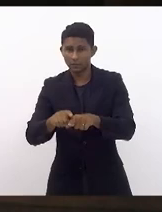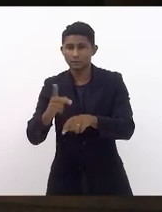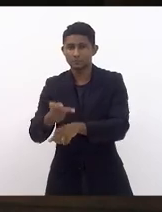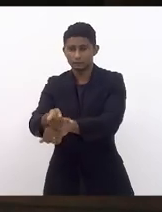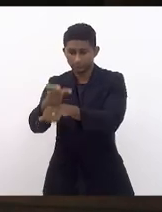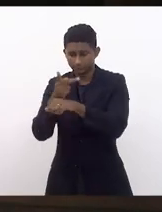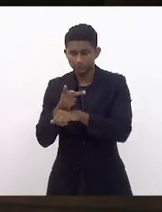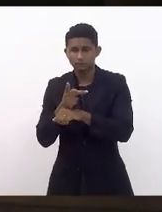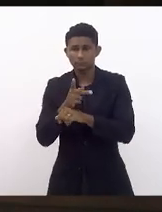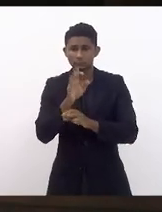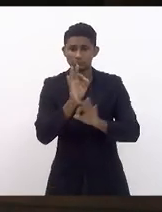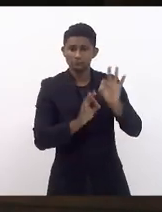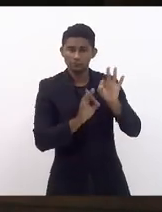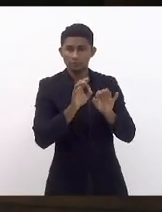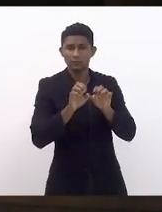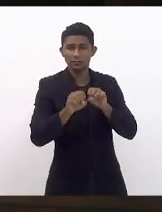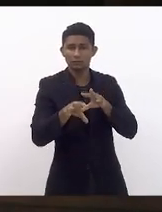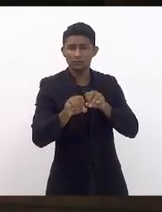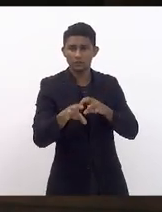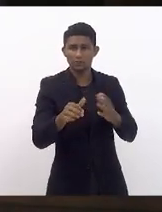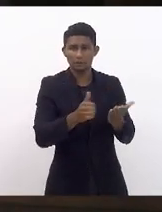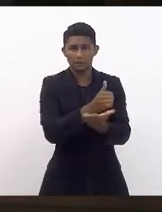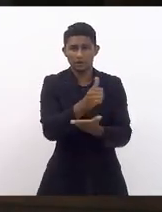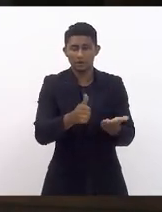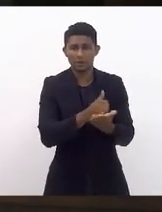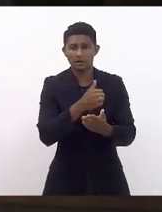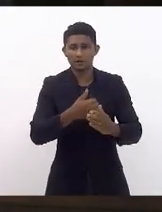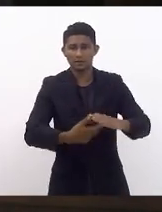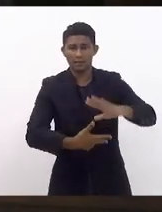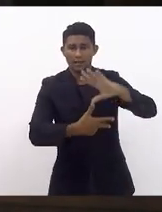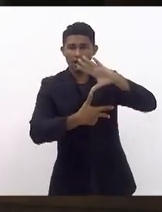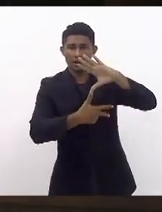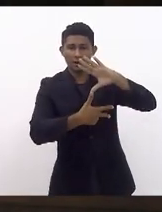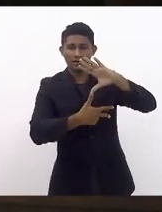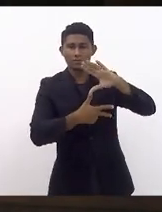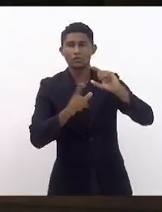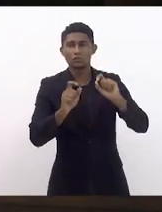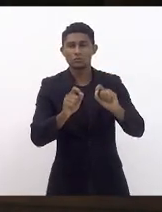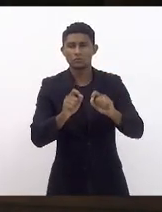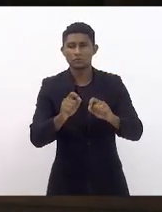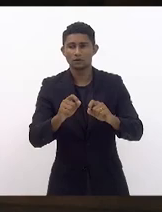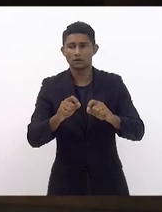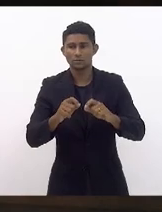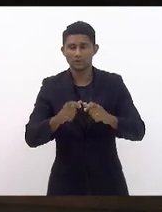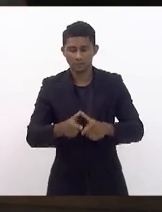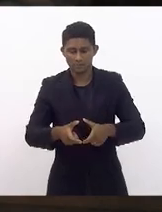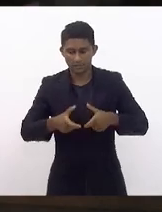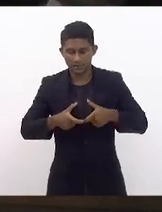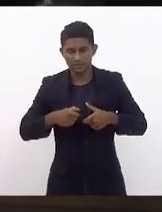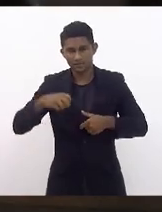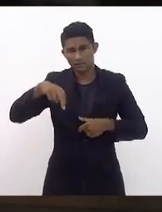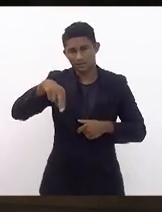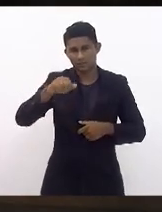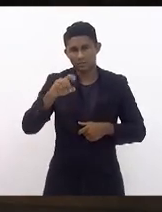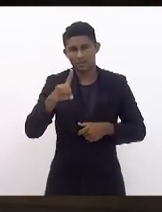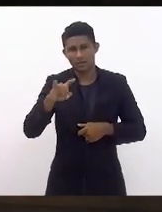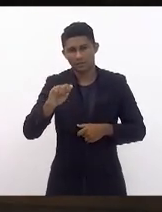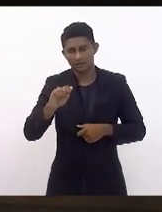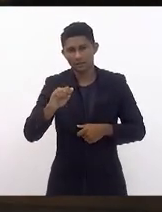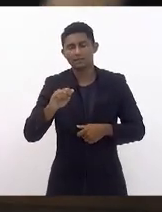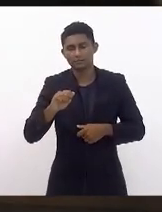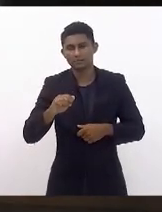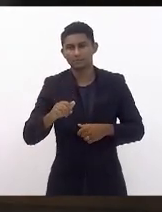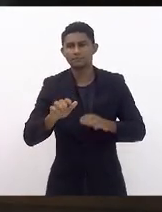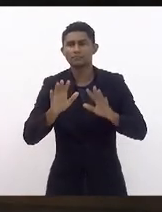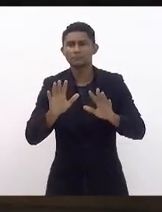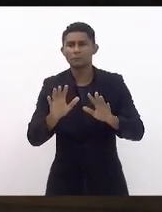melhor projeto de educação básica da América Latina, que foi a medalha Nadia Krupskaya. Mas essa medalha